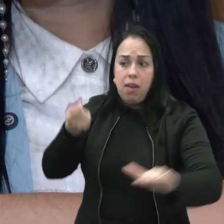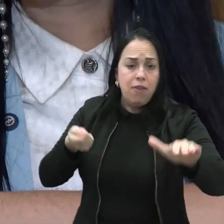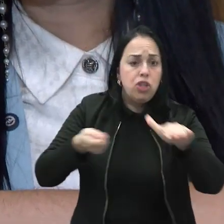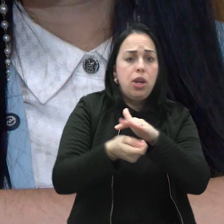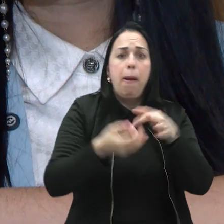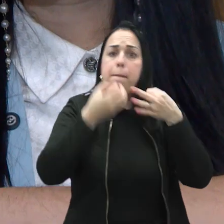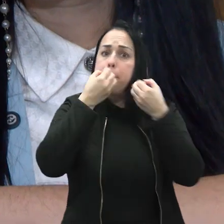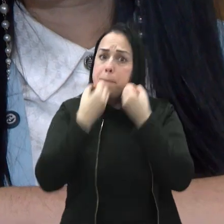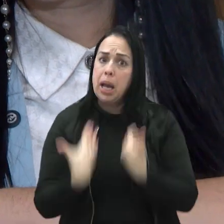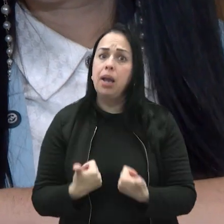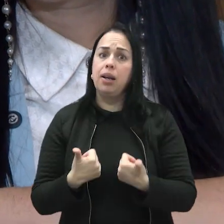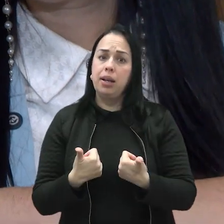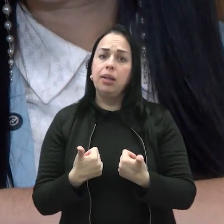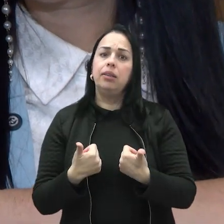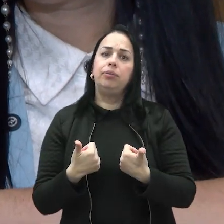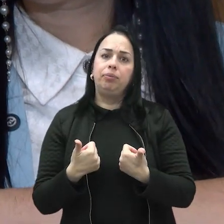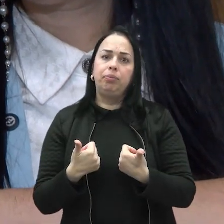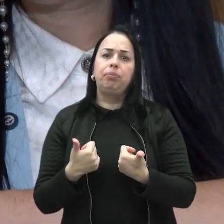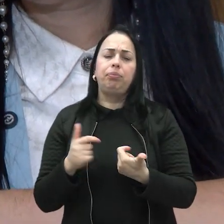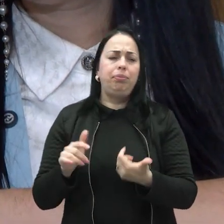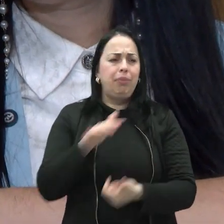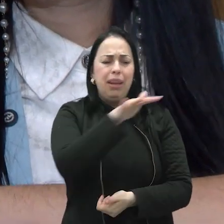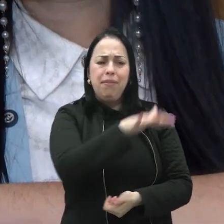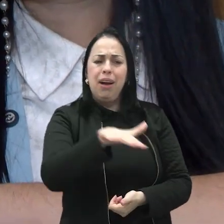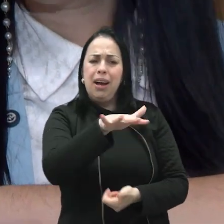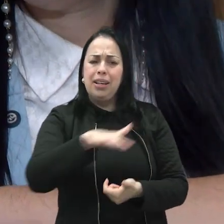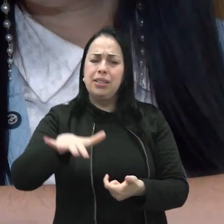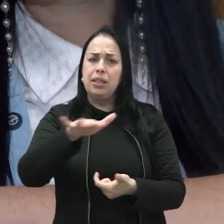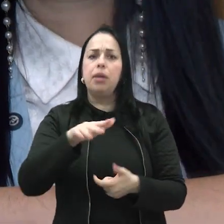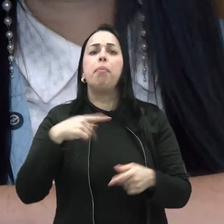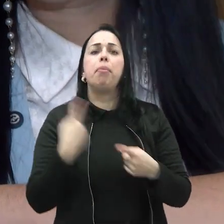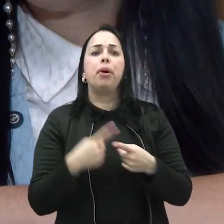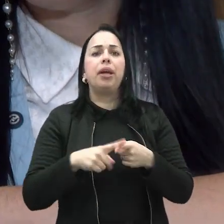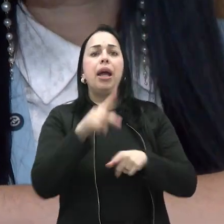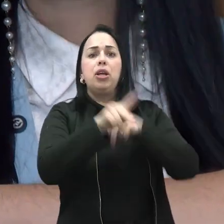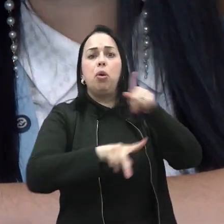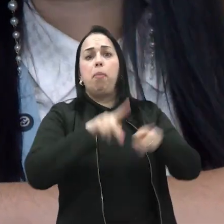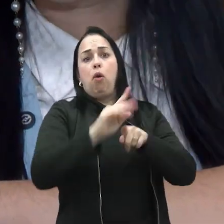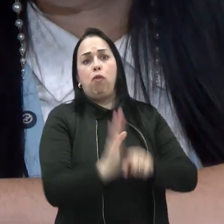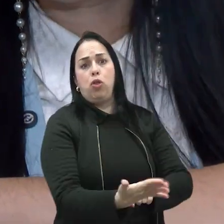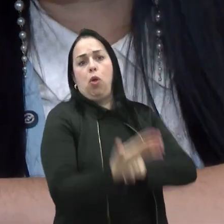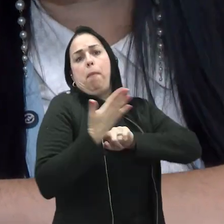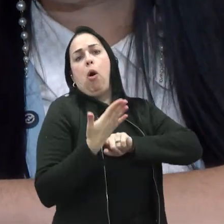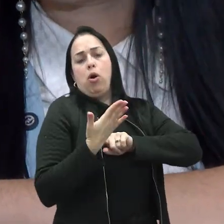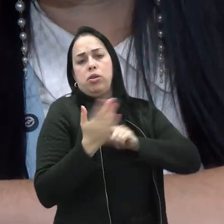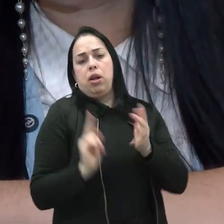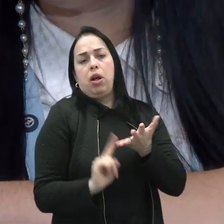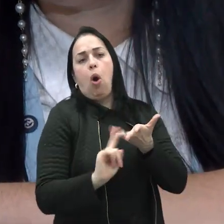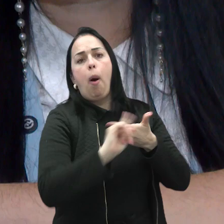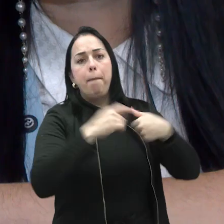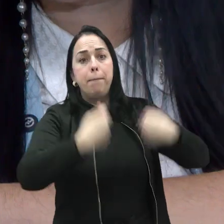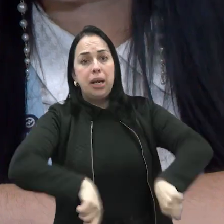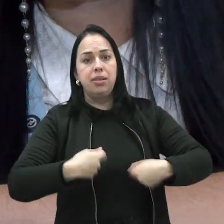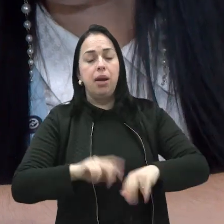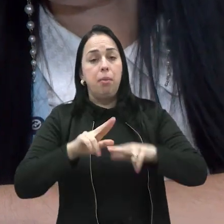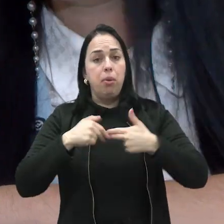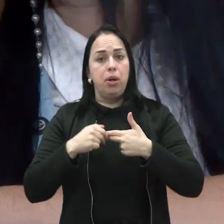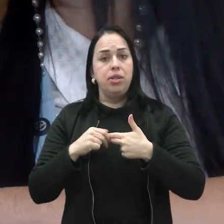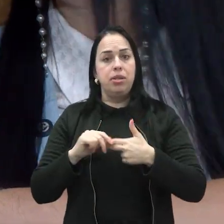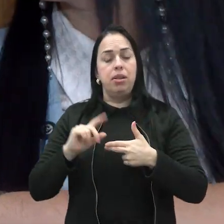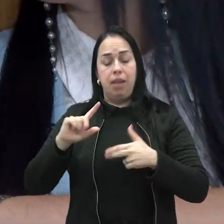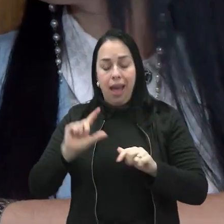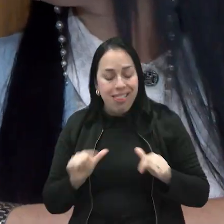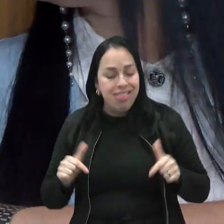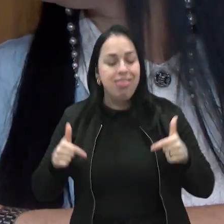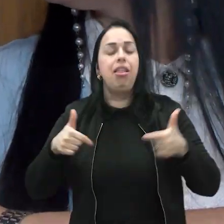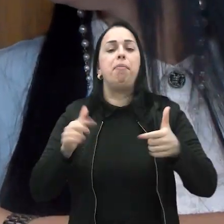os seus investimentos nas demais áreas que a população nos traz aqui no Legislativo. Então, nosso papel é